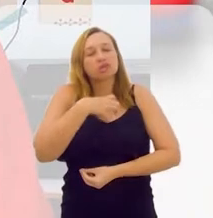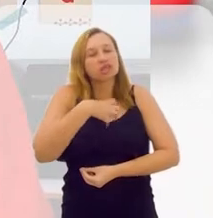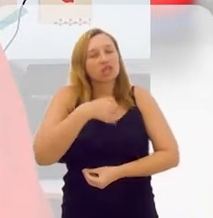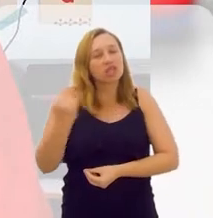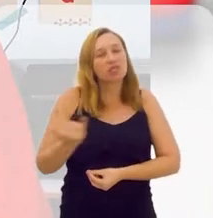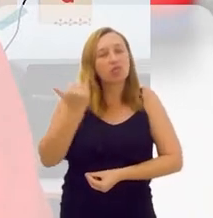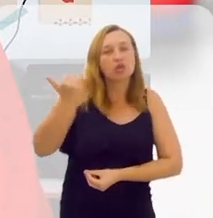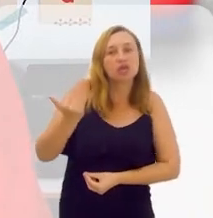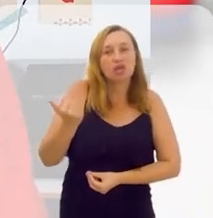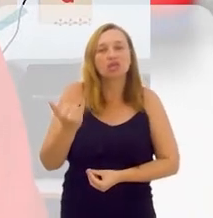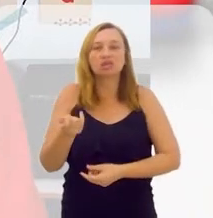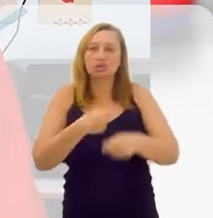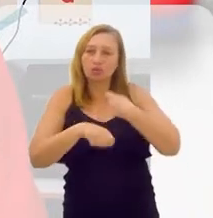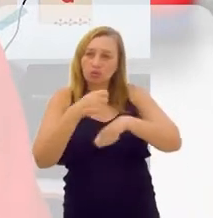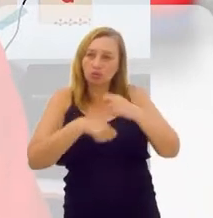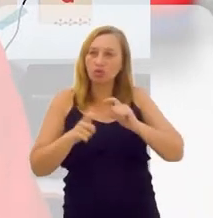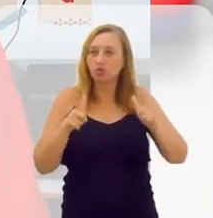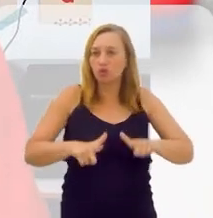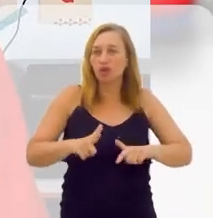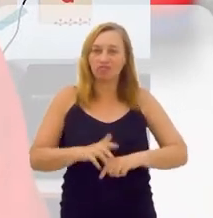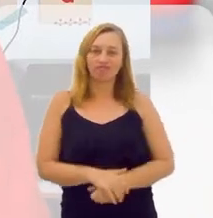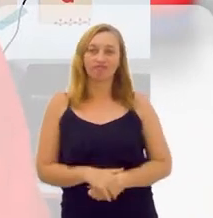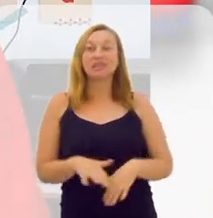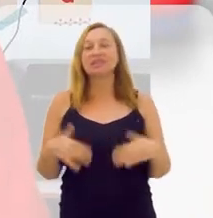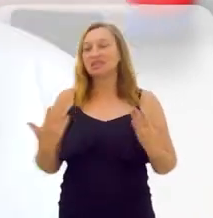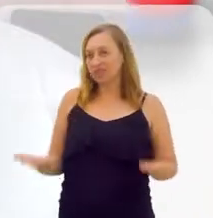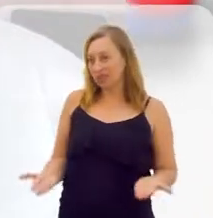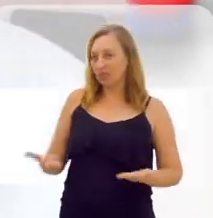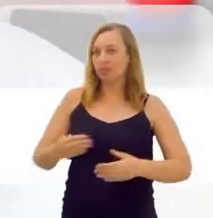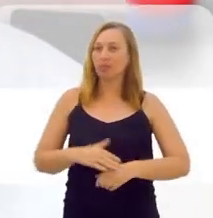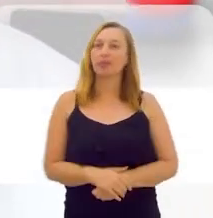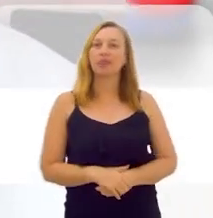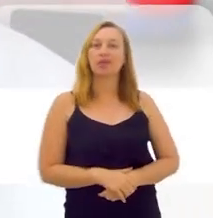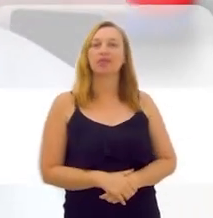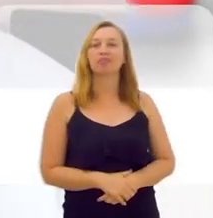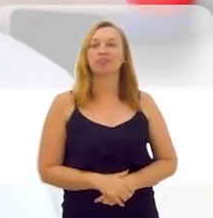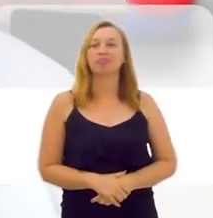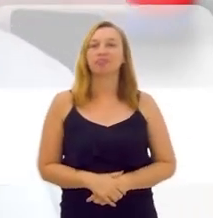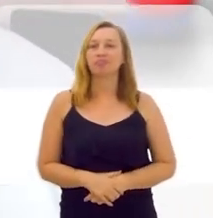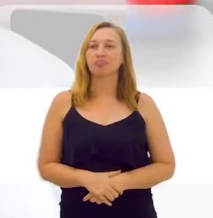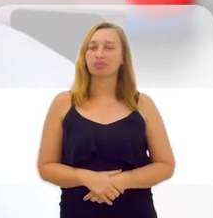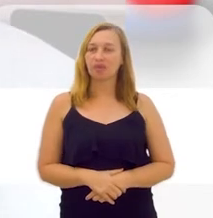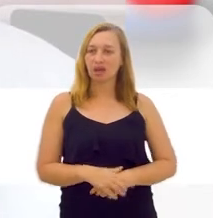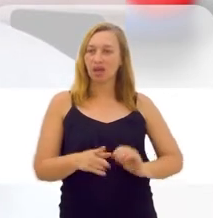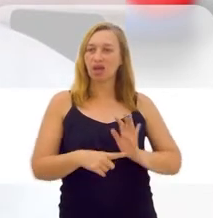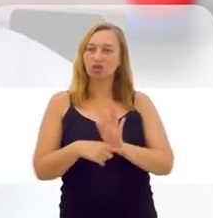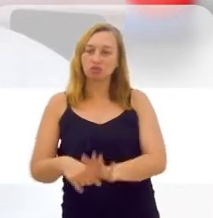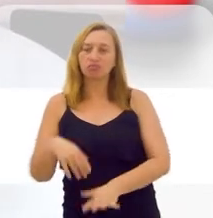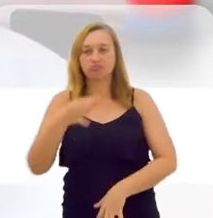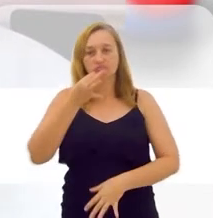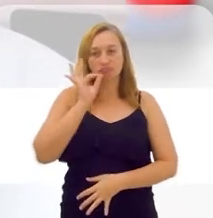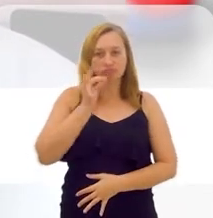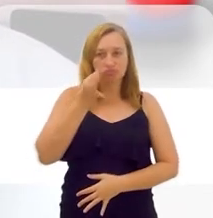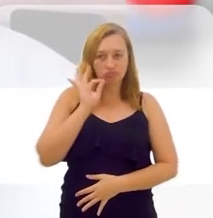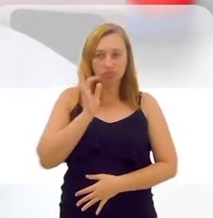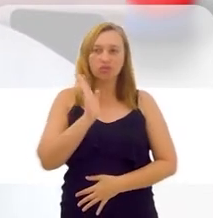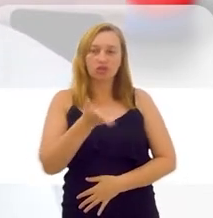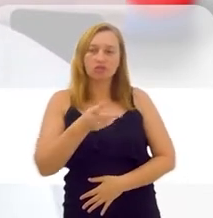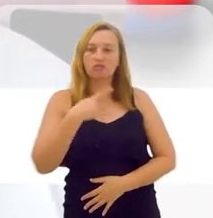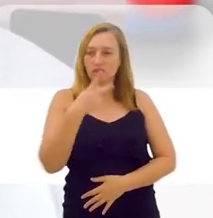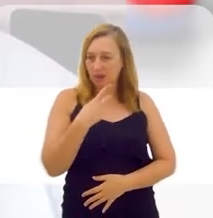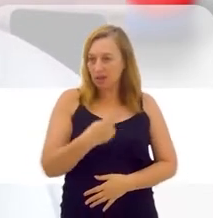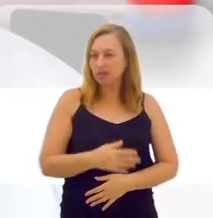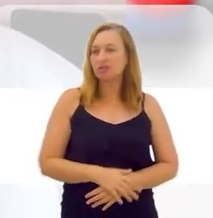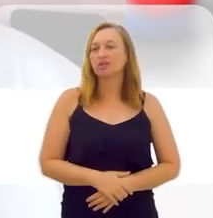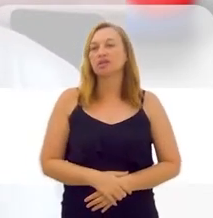sente a importância dessa economia aí na região. Então, a Muda, ela agrega bastante benefício para o café, como eu já